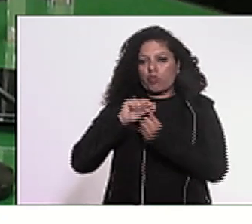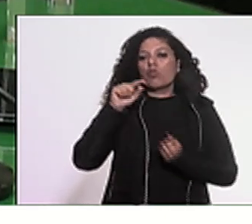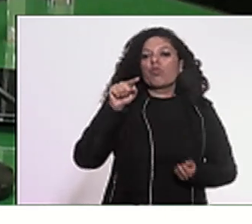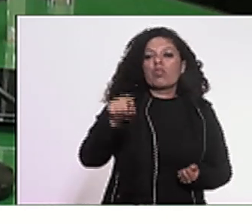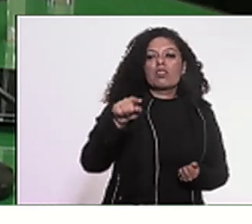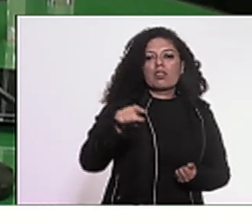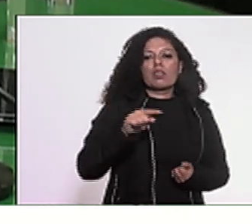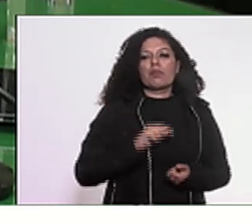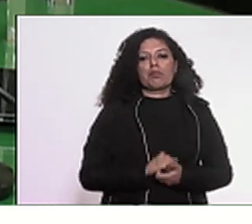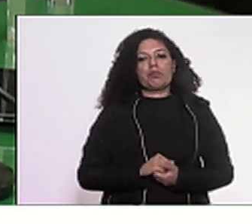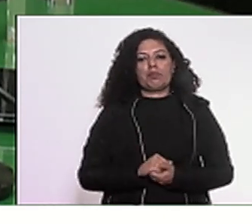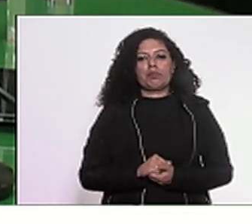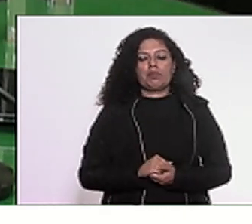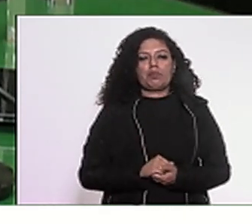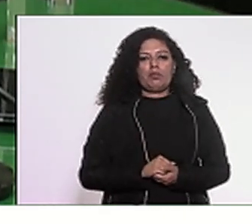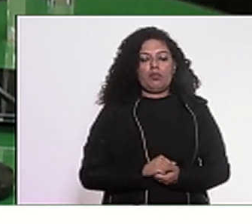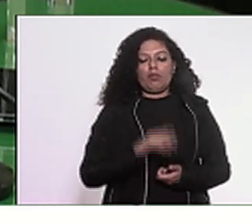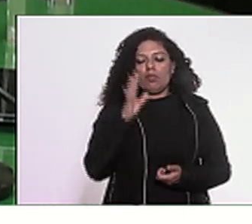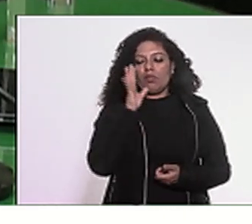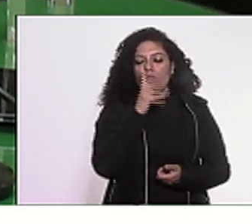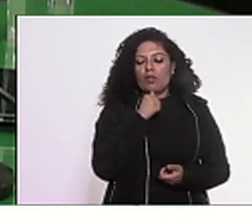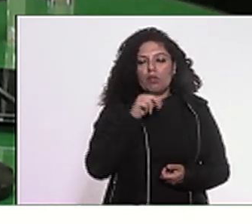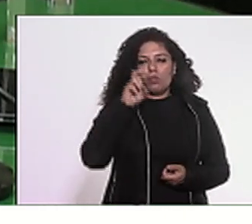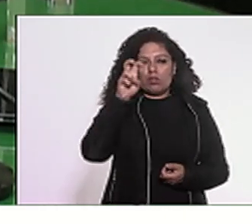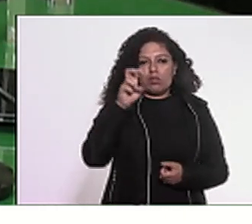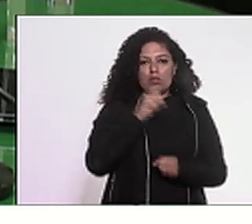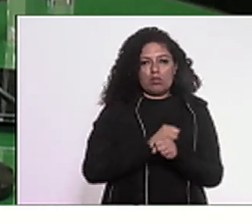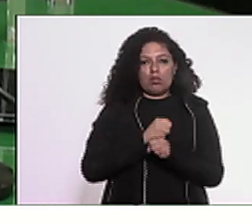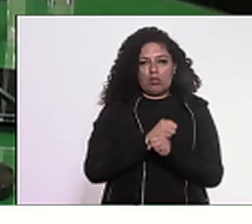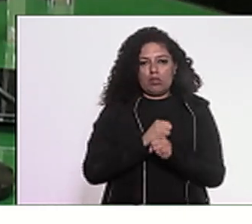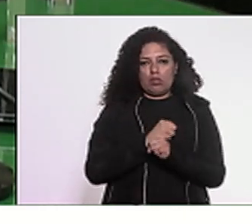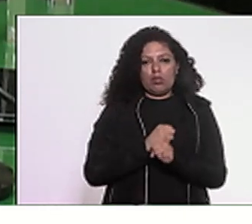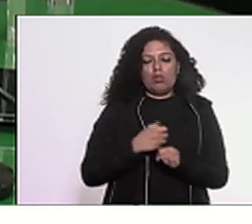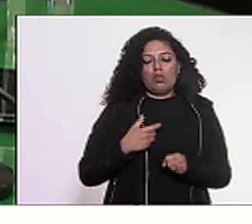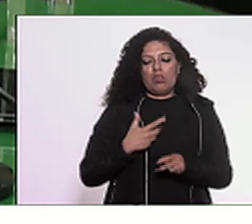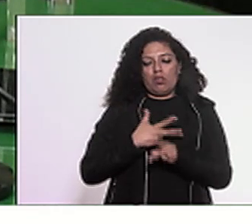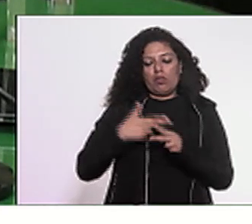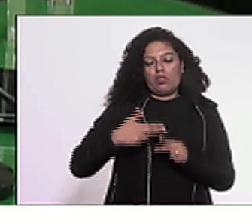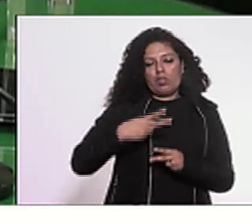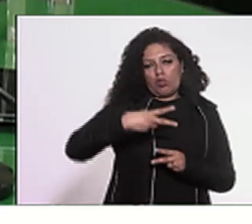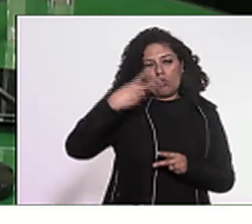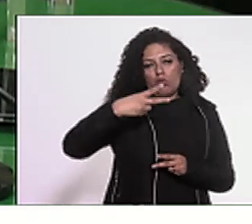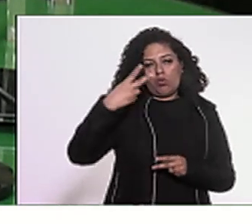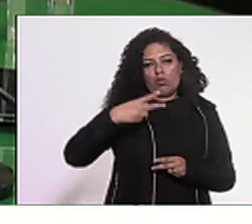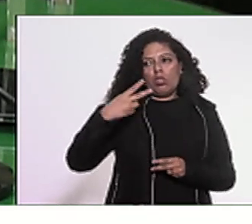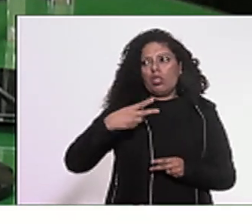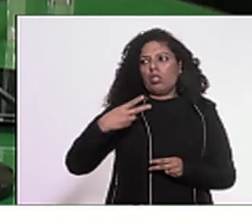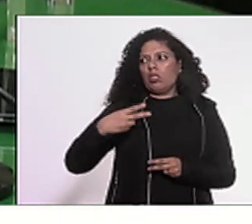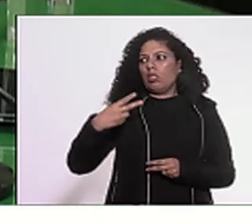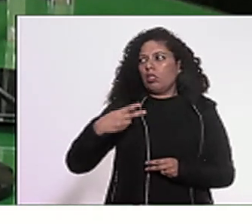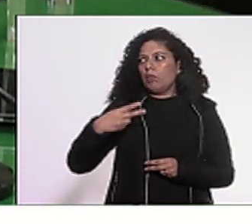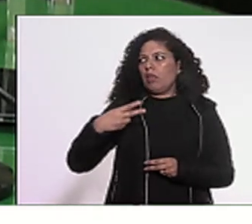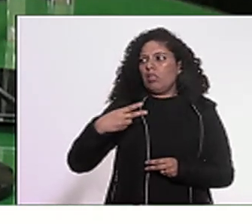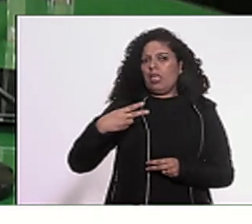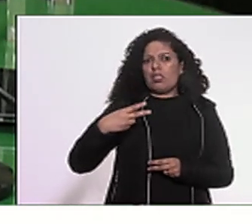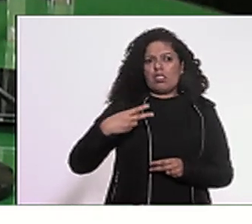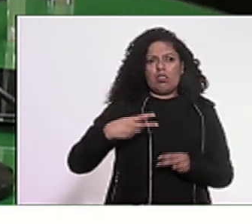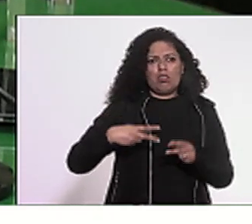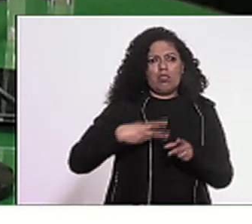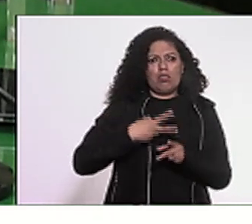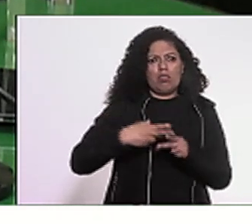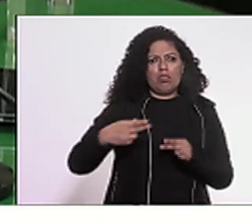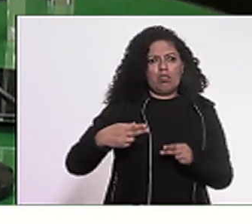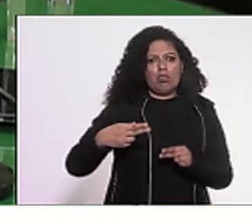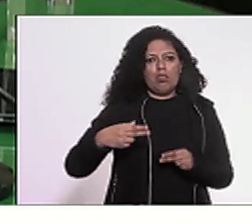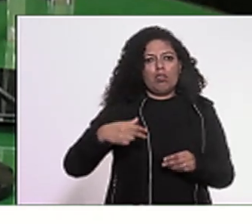sendo oradora. Demorou 5 anos para você ganhar minha segunda eleição para ter esse prazer. Então eu quero aqui dizer do carinho